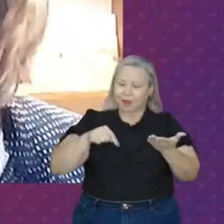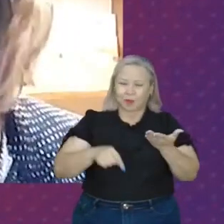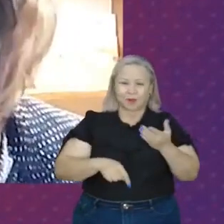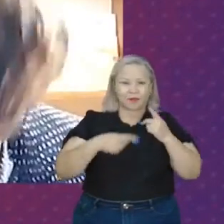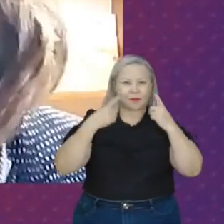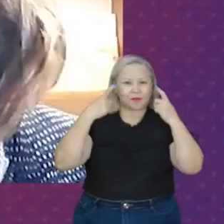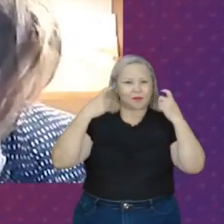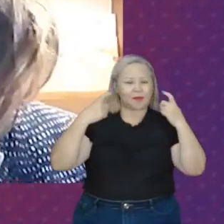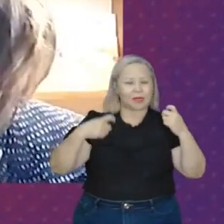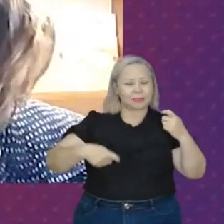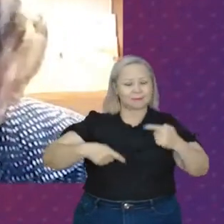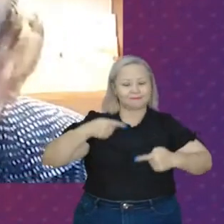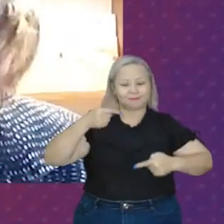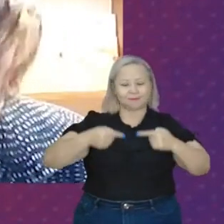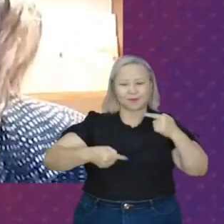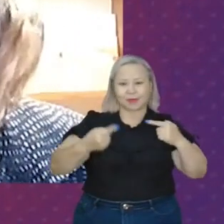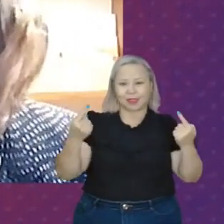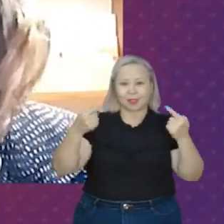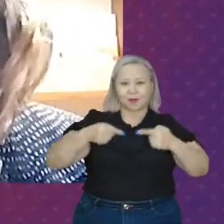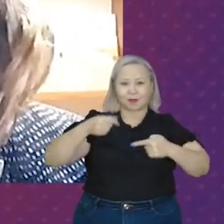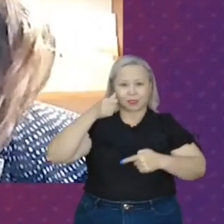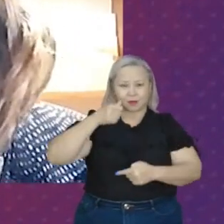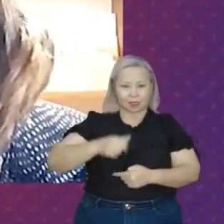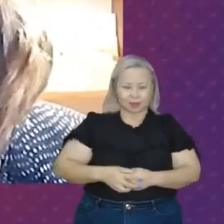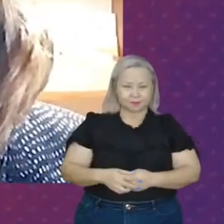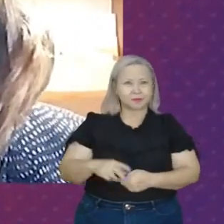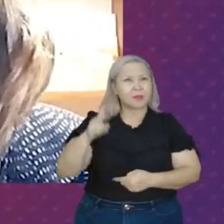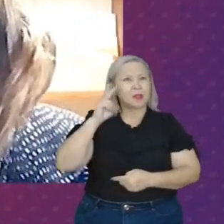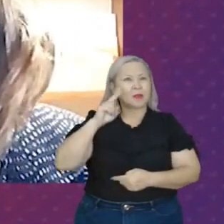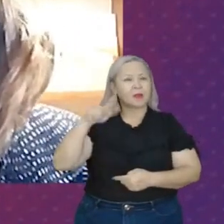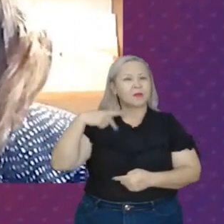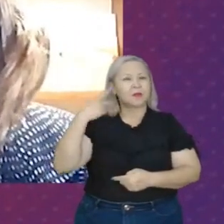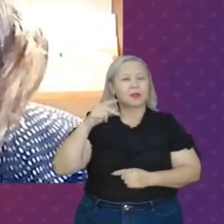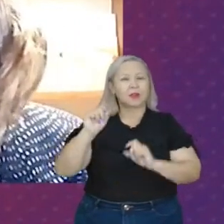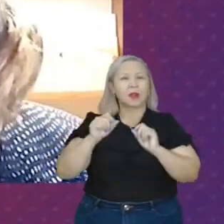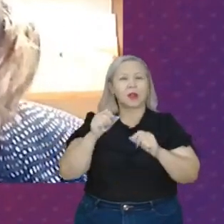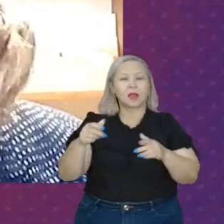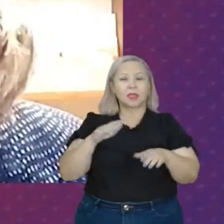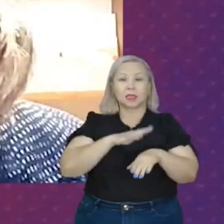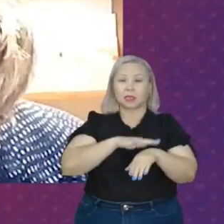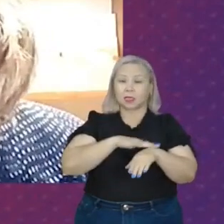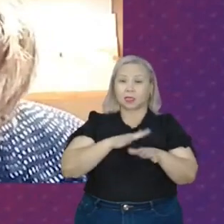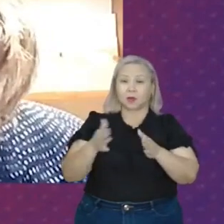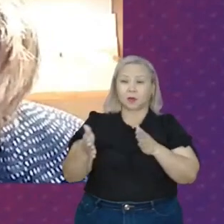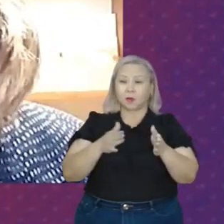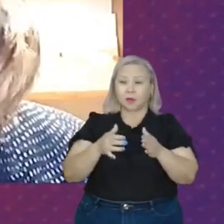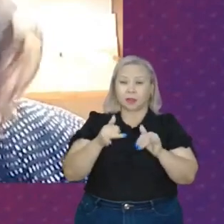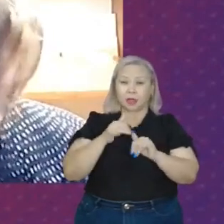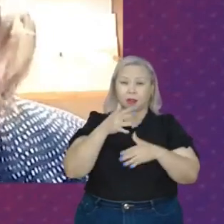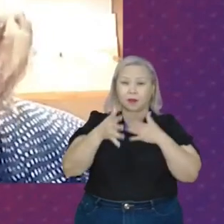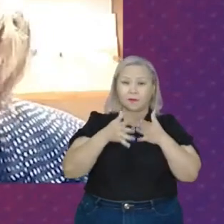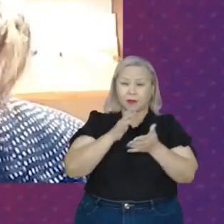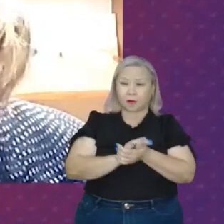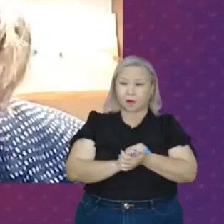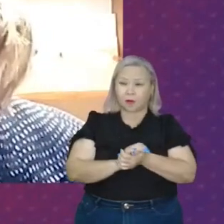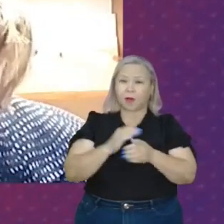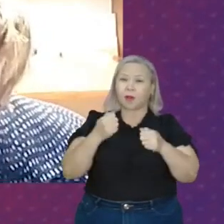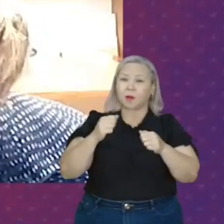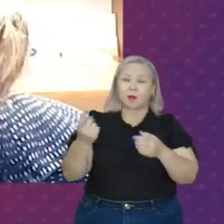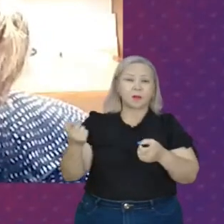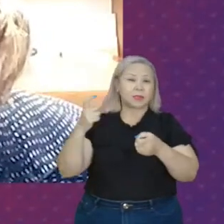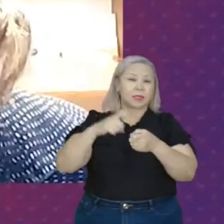violência política. Eu lembro de uma vereadora que, em determinado momento, ela disse: tem dia que eu